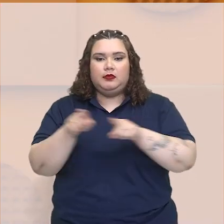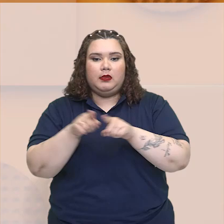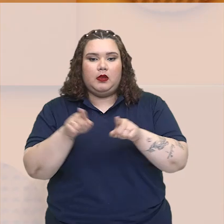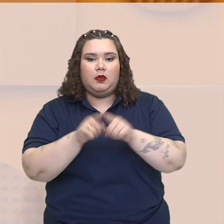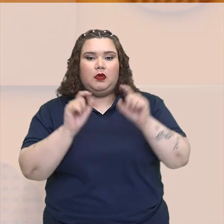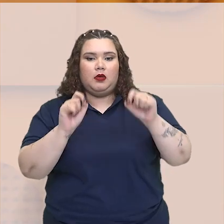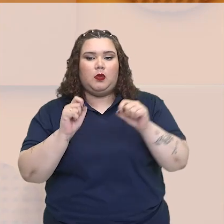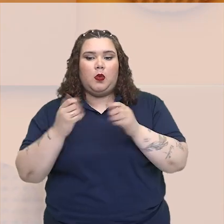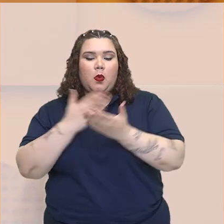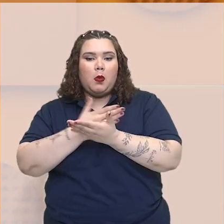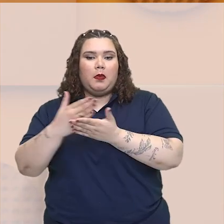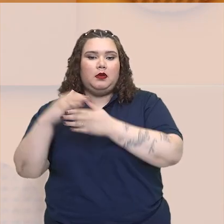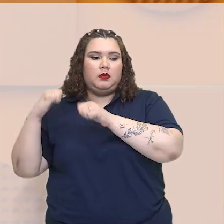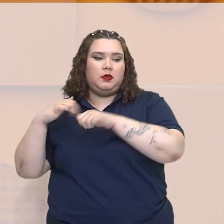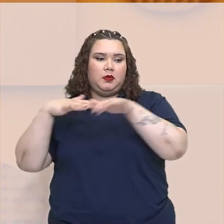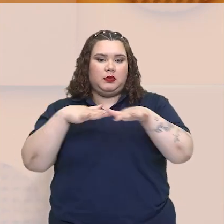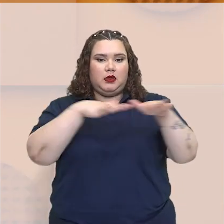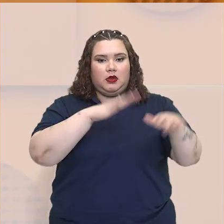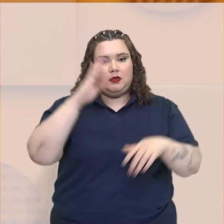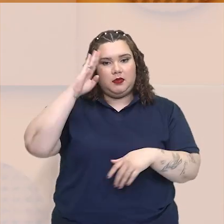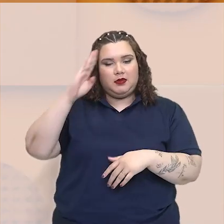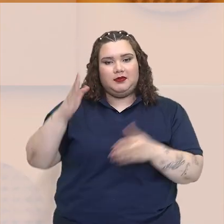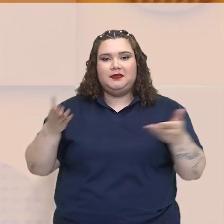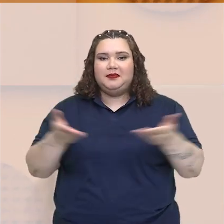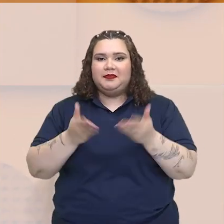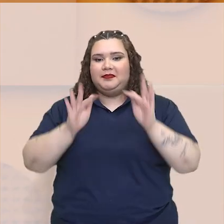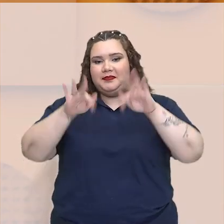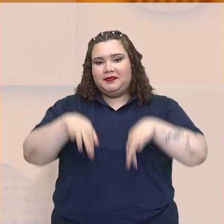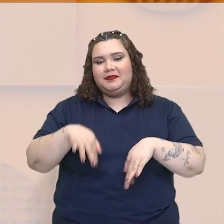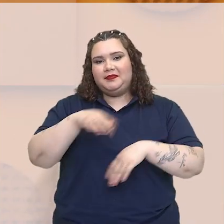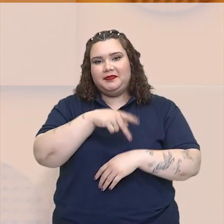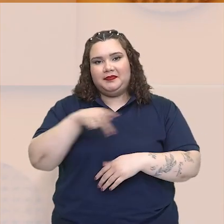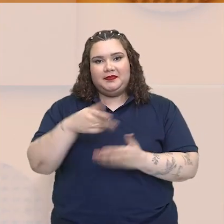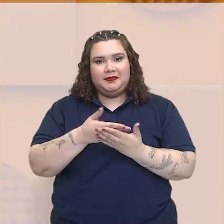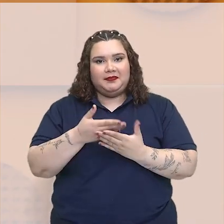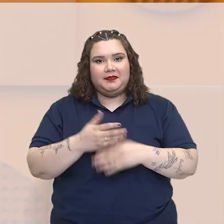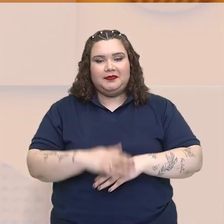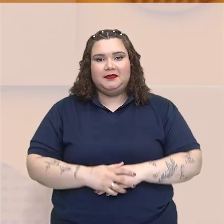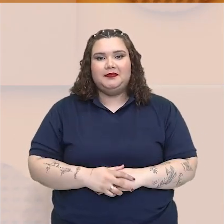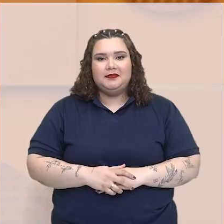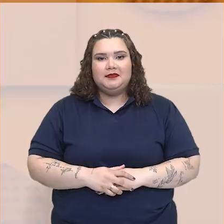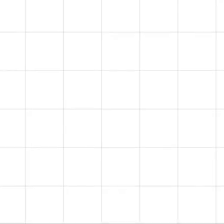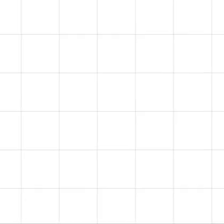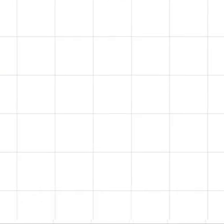e a convocação ali das cruzadas. E por aqui, então, a professora se despede.